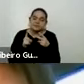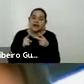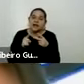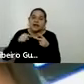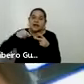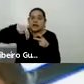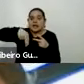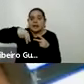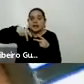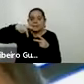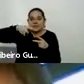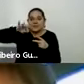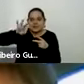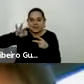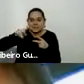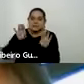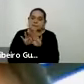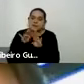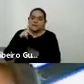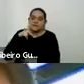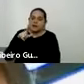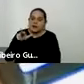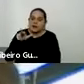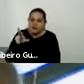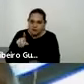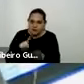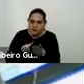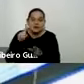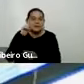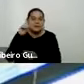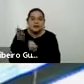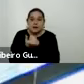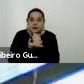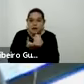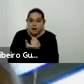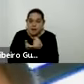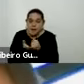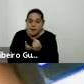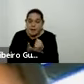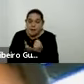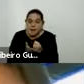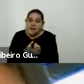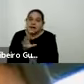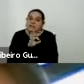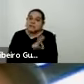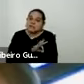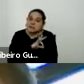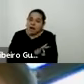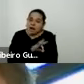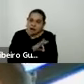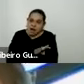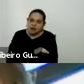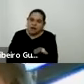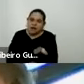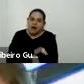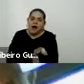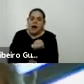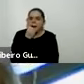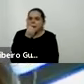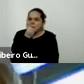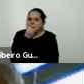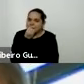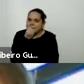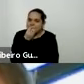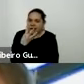rolamento de PLR, Vale Mercado Database. Garantimos esse ano o salário dos trabalhadores e o benefício mais importante do trabalhador, que